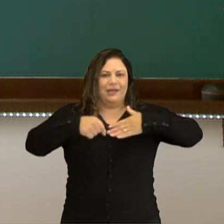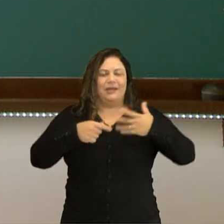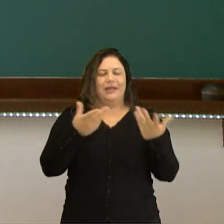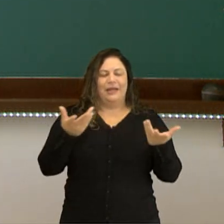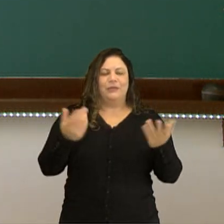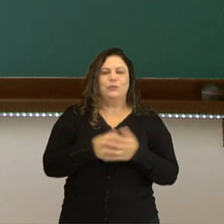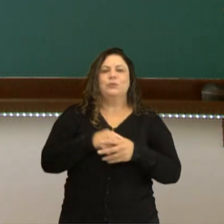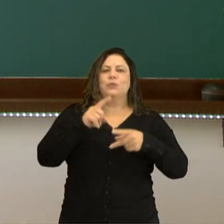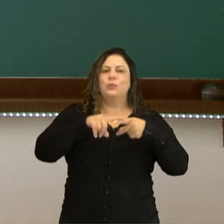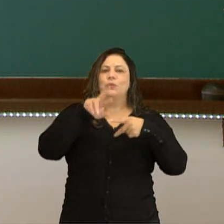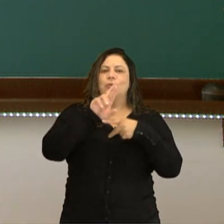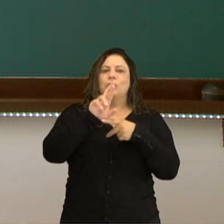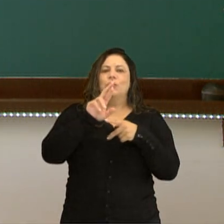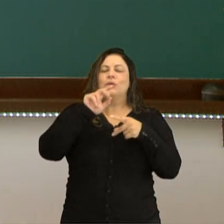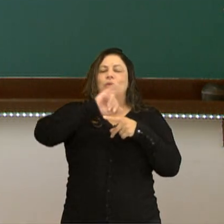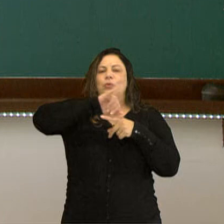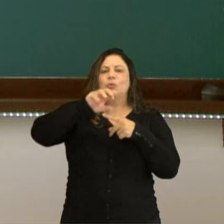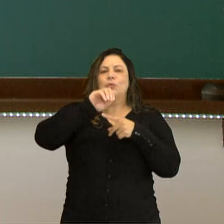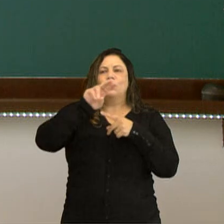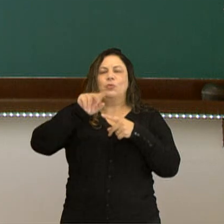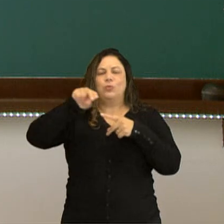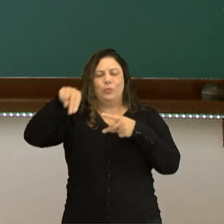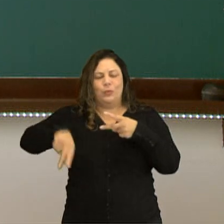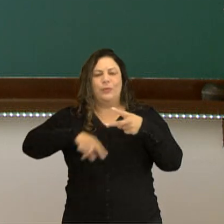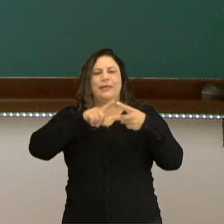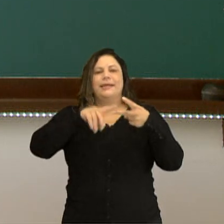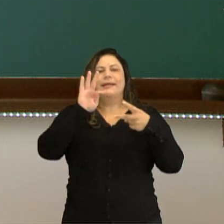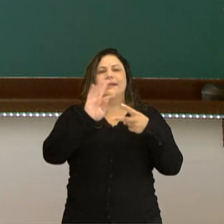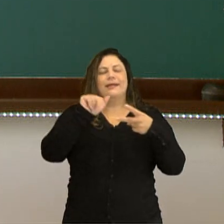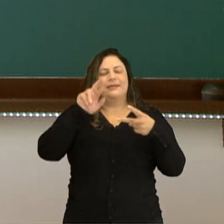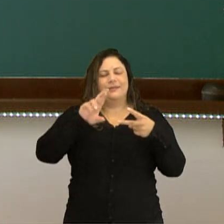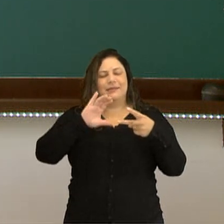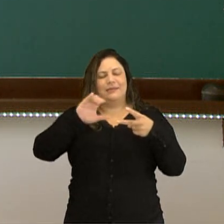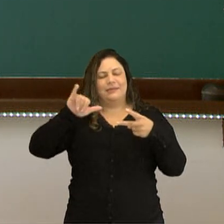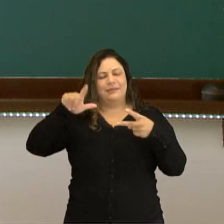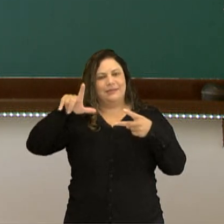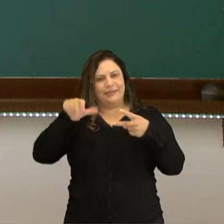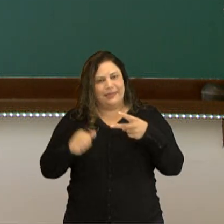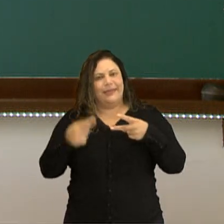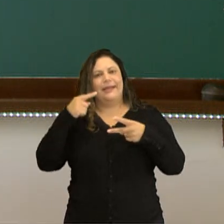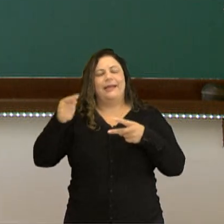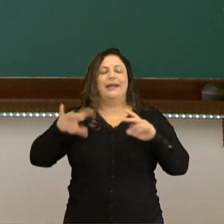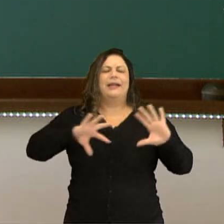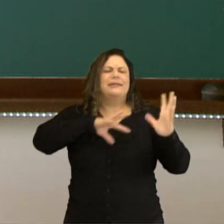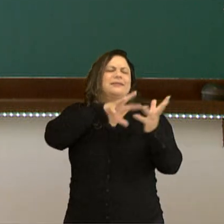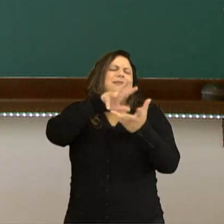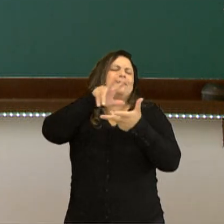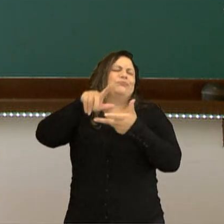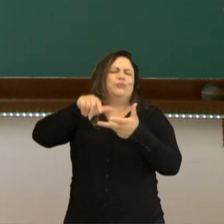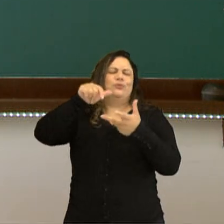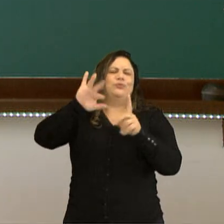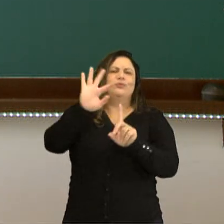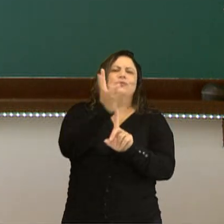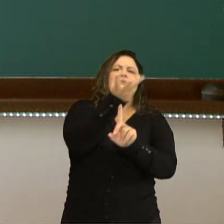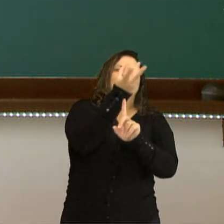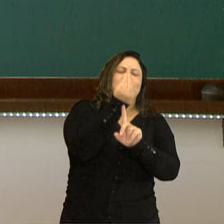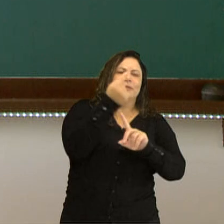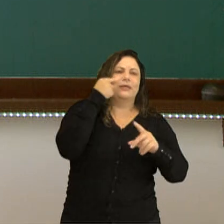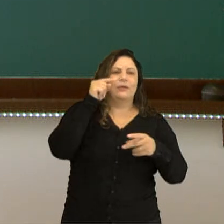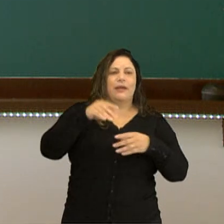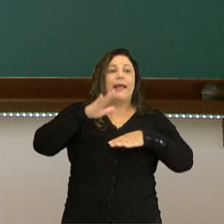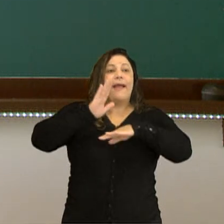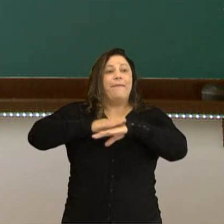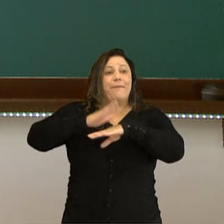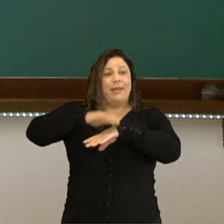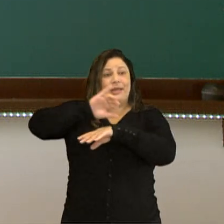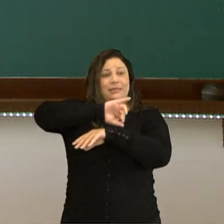Miró, viajar dentro desse mundo mágico que eles nos convidam a participar. O Juan Miró mais mágico,